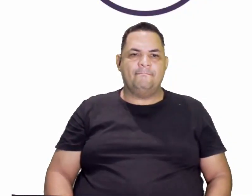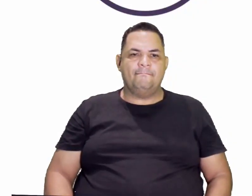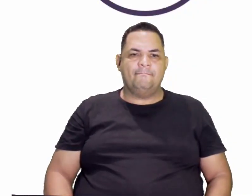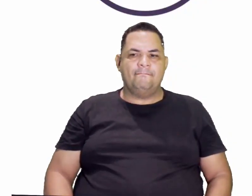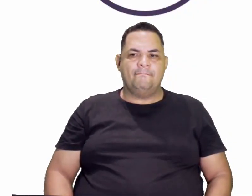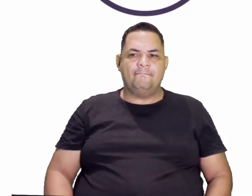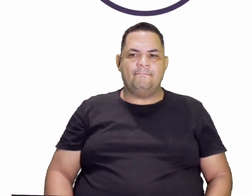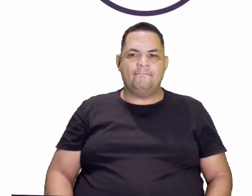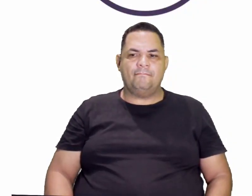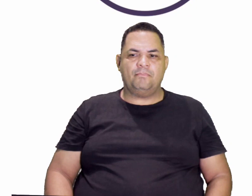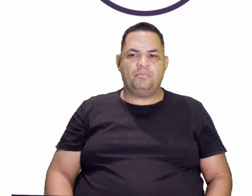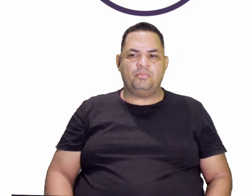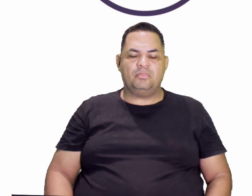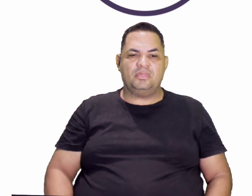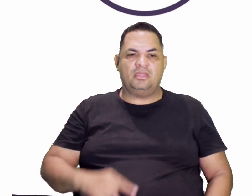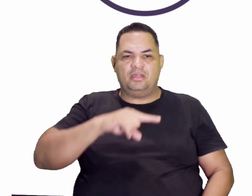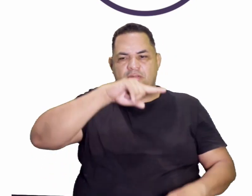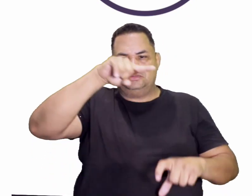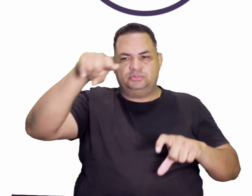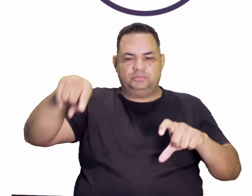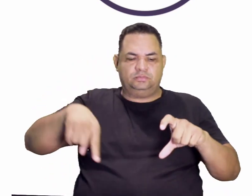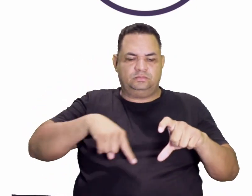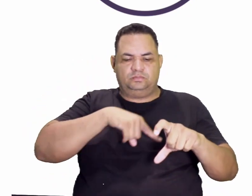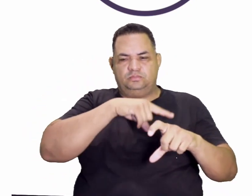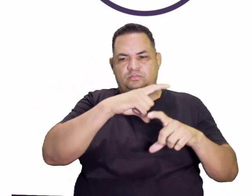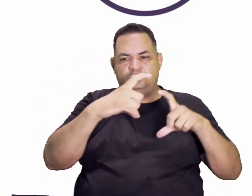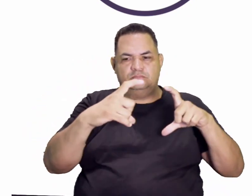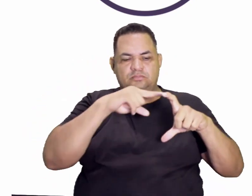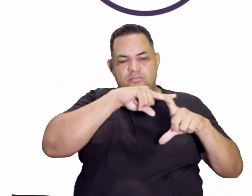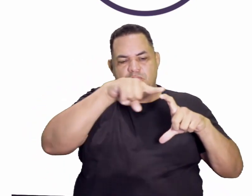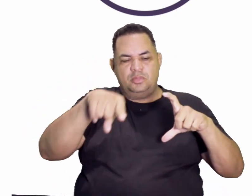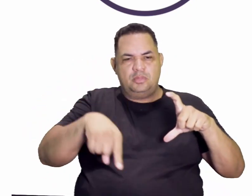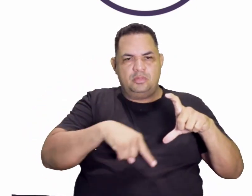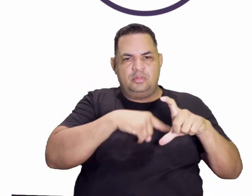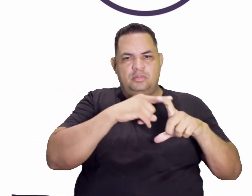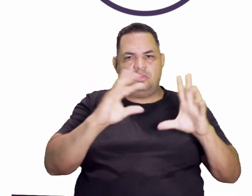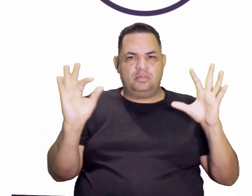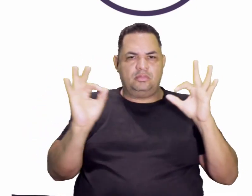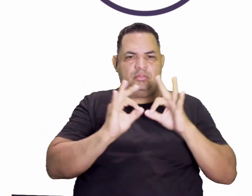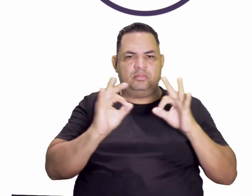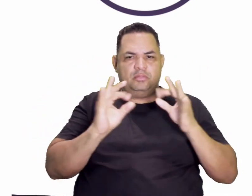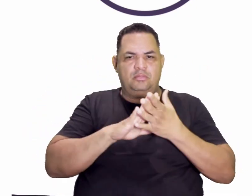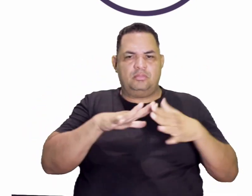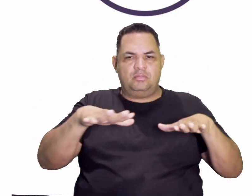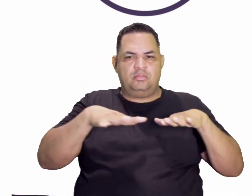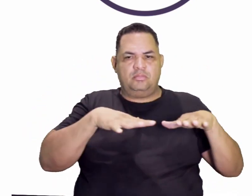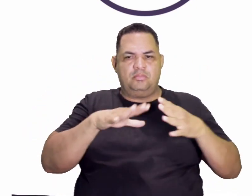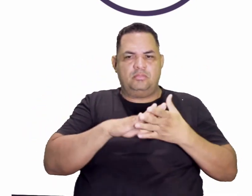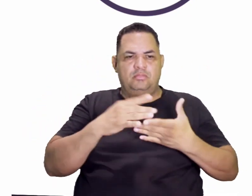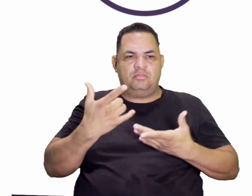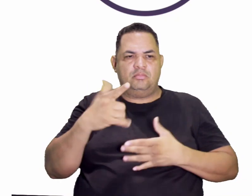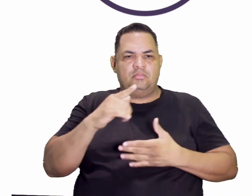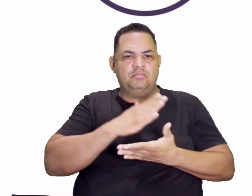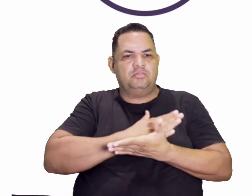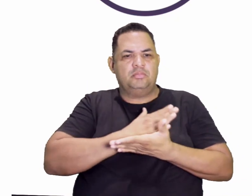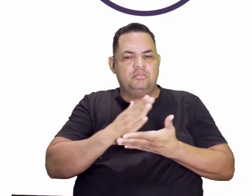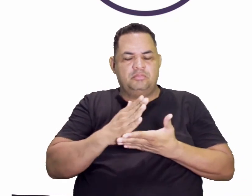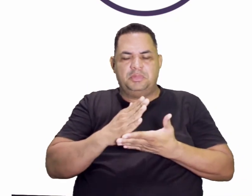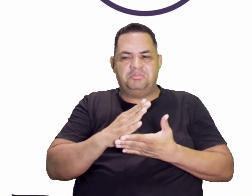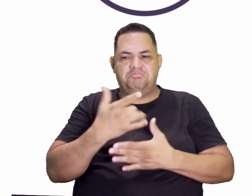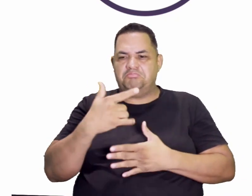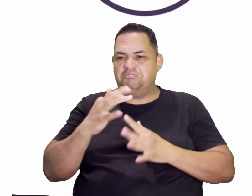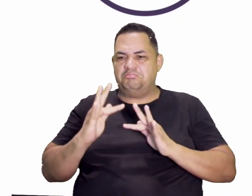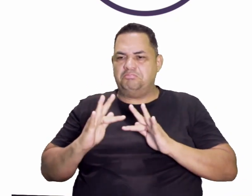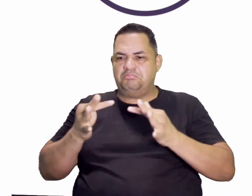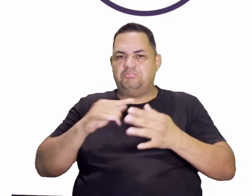O círculo era privilegiado pelos gregos como uma forma perfeita, tá? Pois o movimento circular não tem início nem